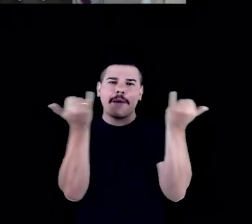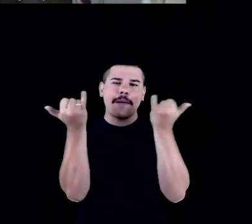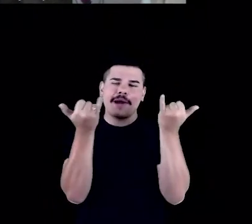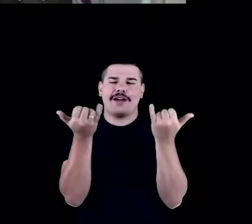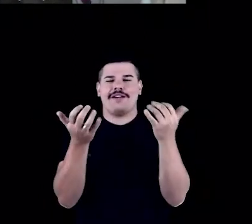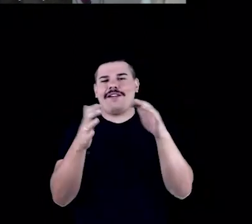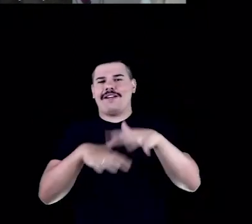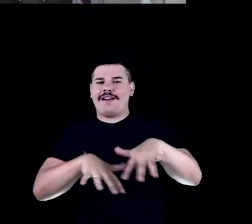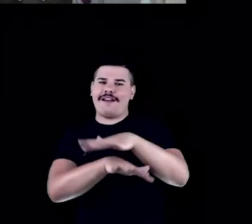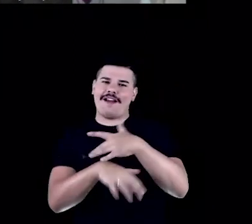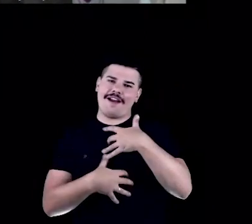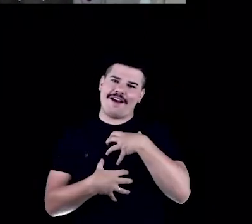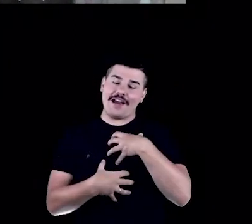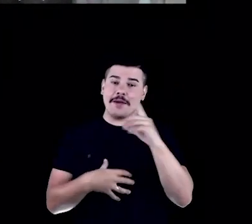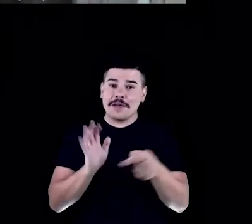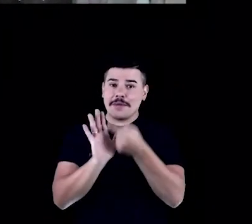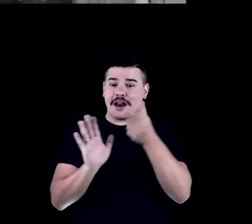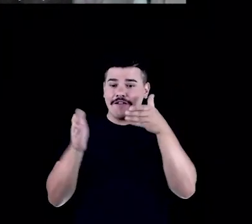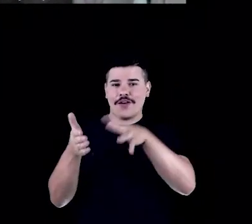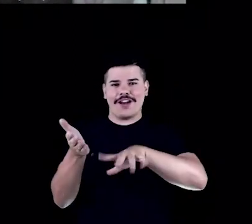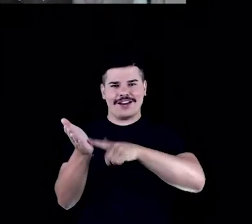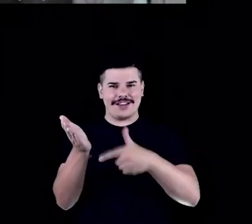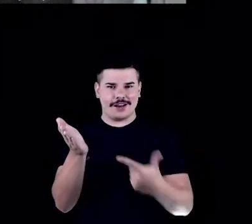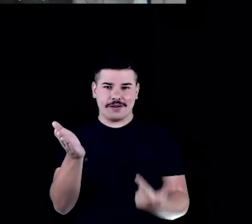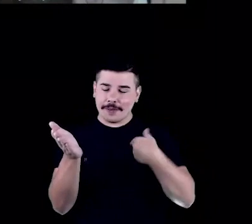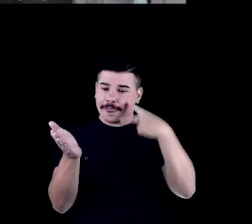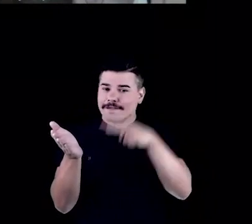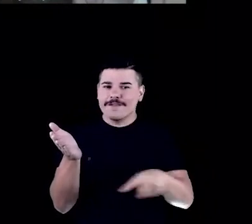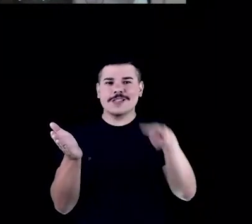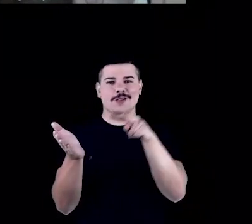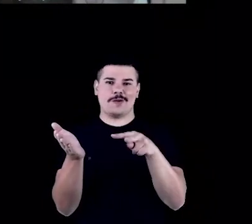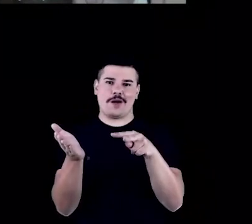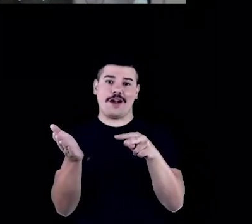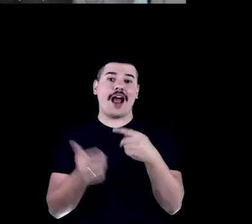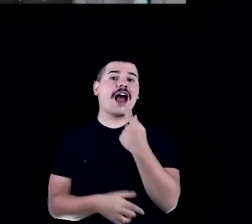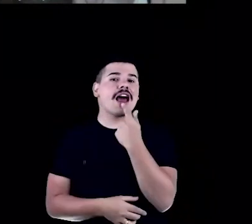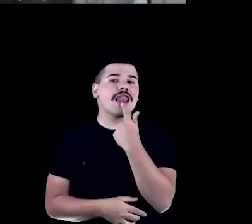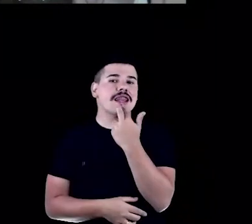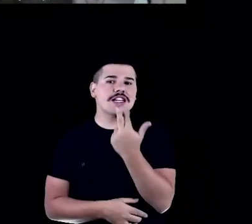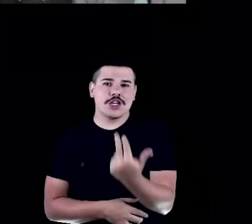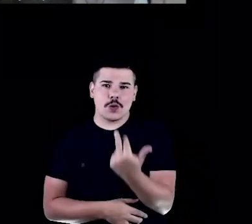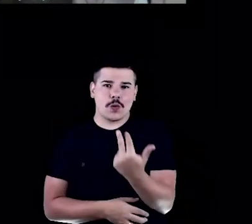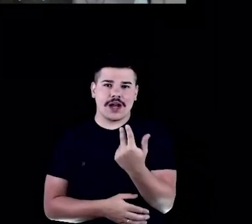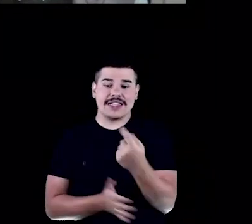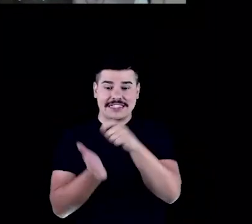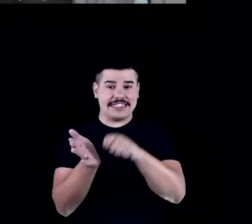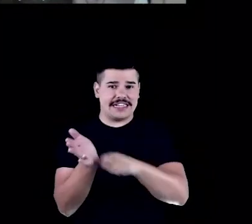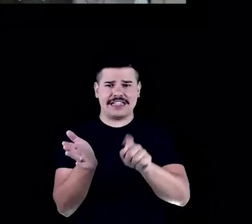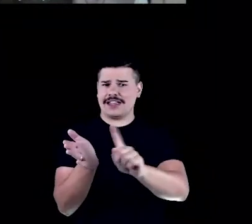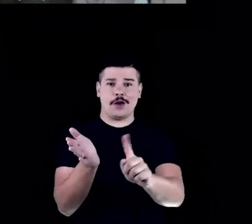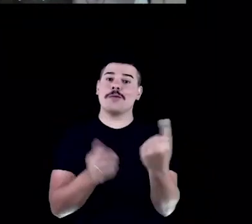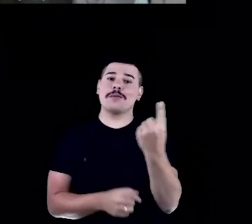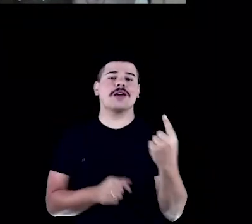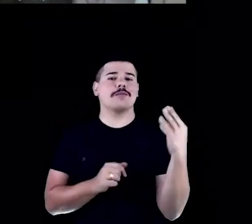é o primeiro lugar da literatura não foi visual, né? Ele foi falado, foi ouvido, né? A língua não nasceu escrita, ela